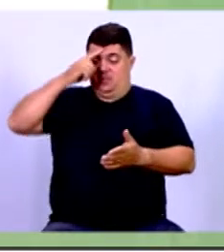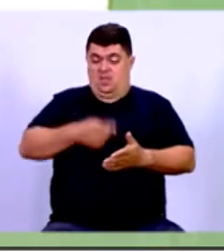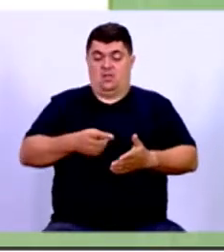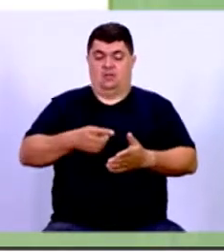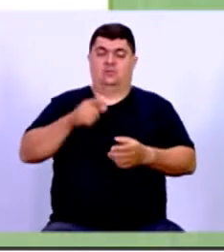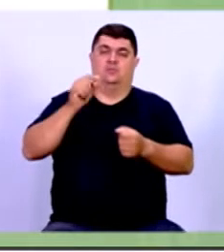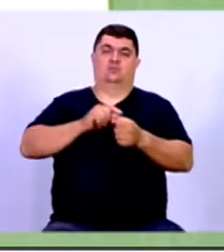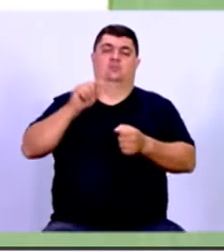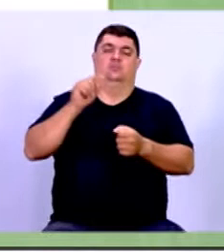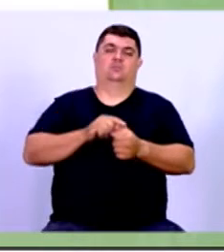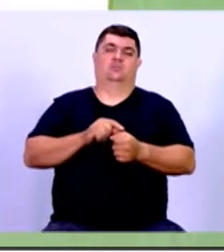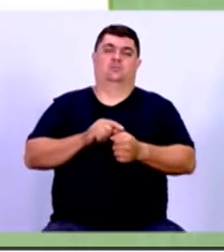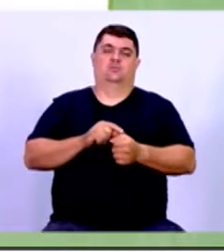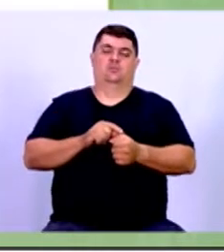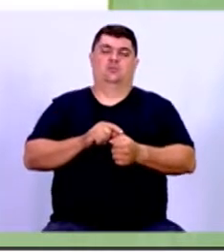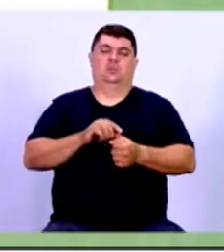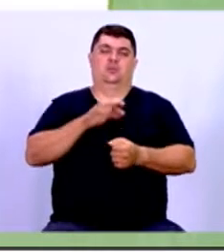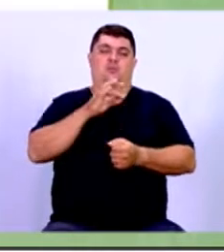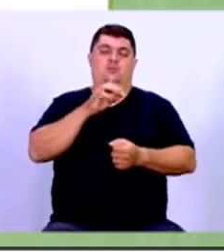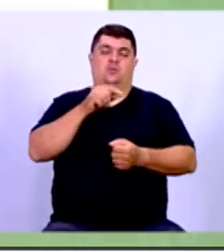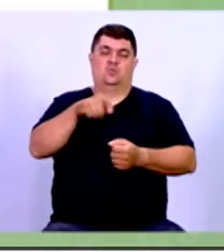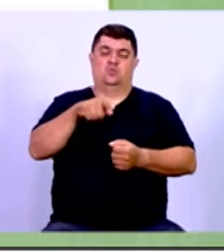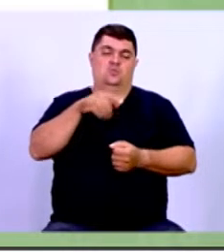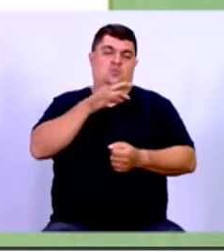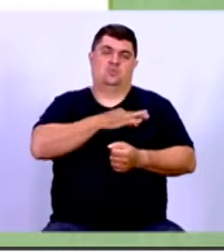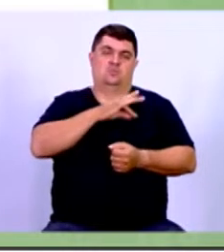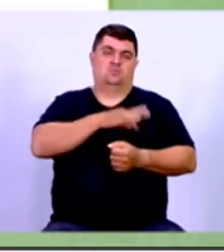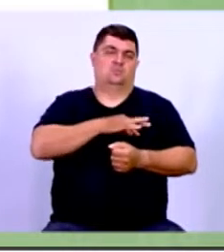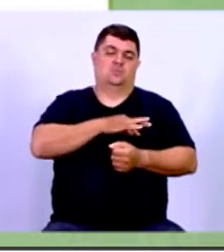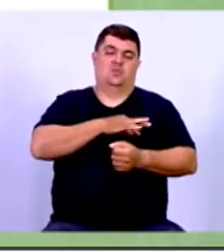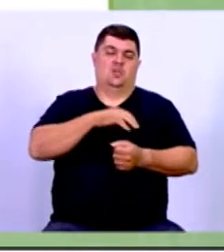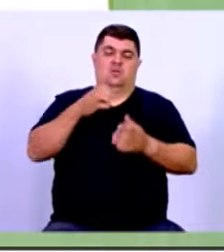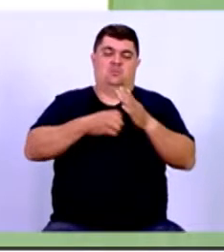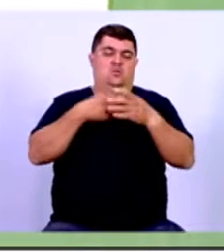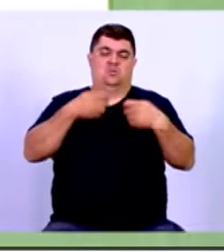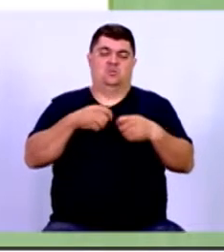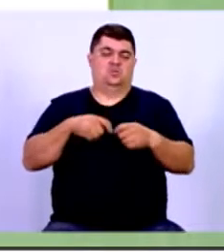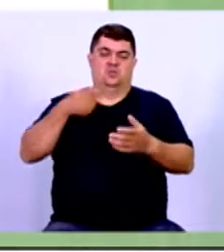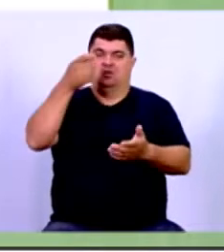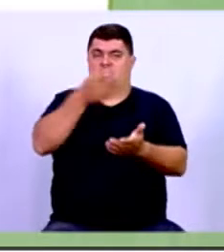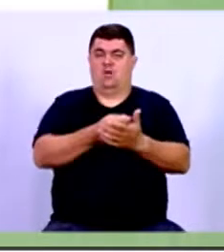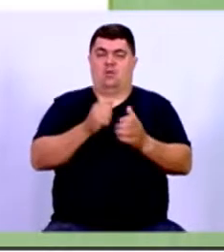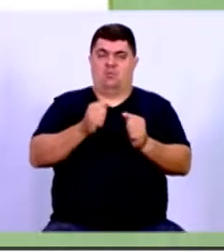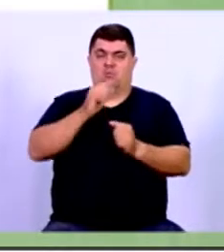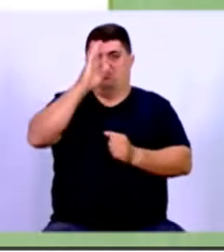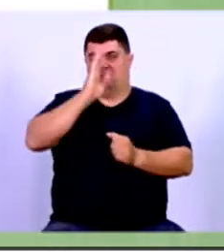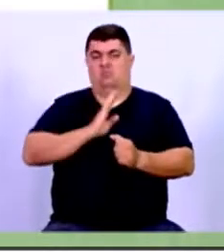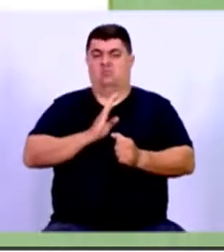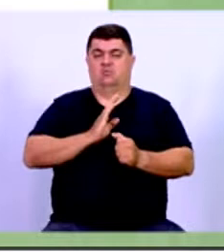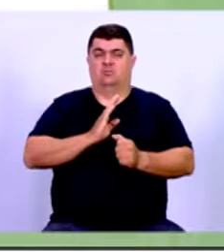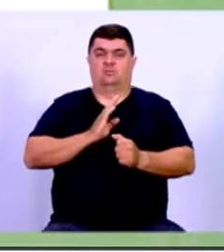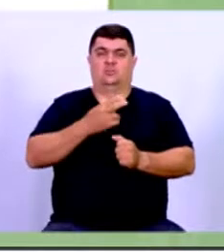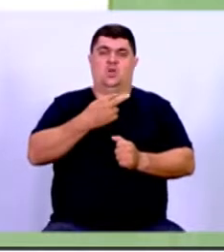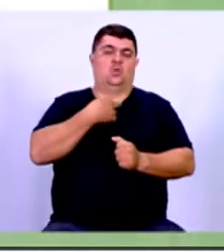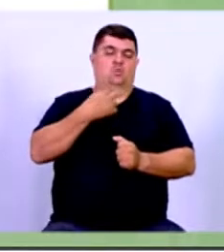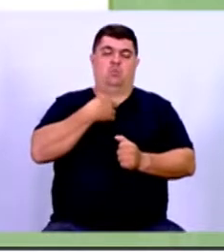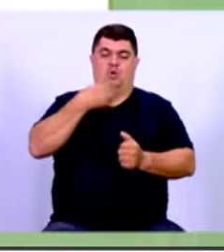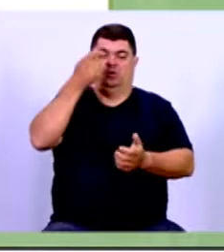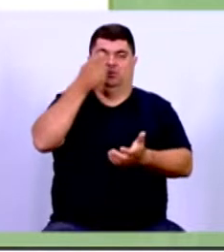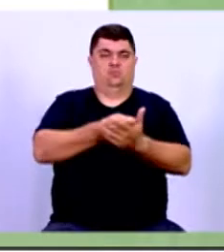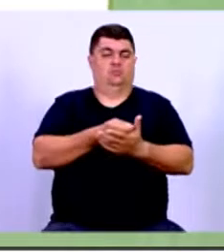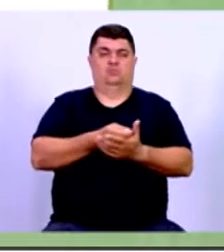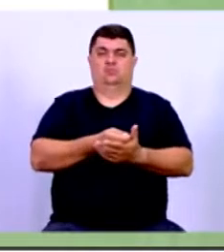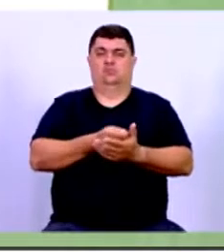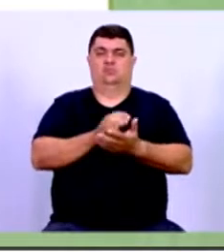essa prática para você receber a certificação. Então, nesse caso, a empresa não pode te remunerar por